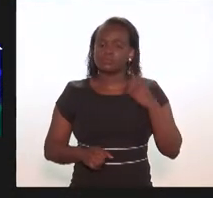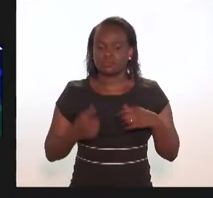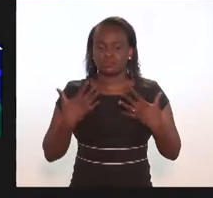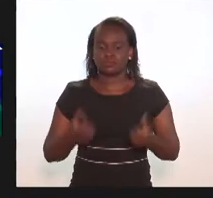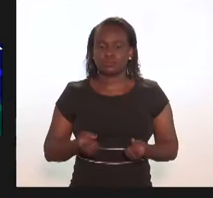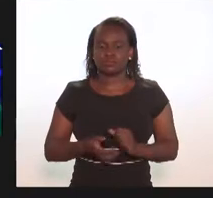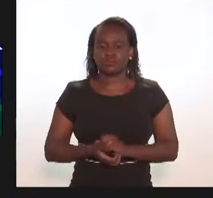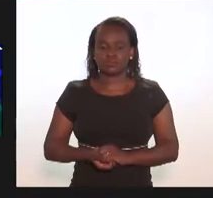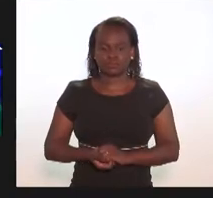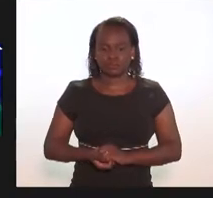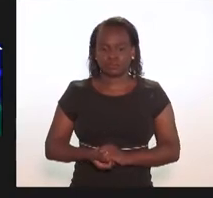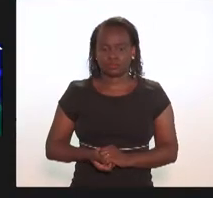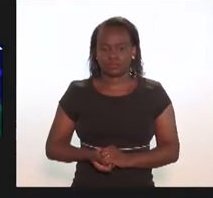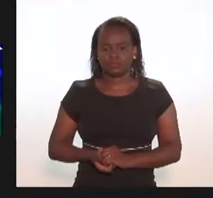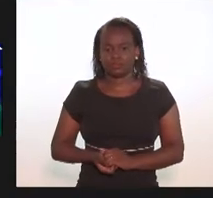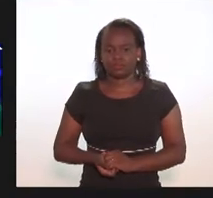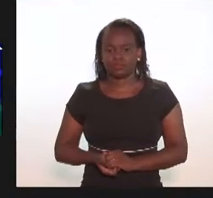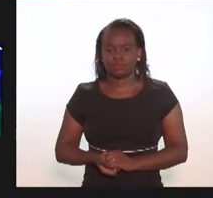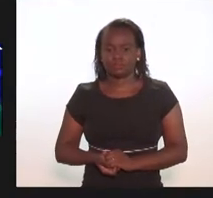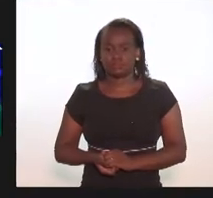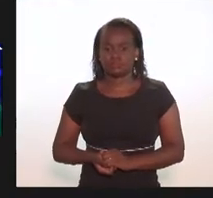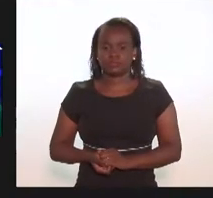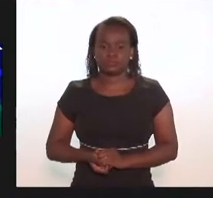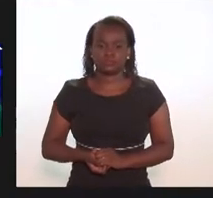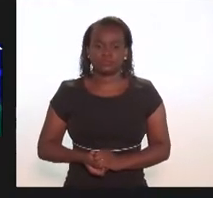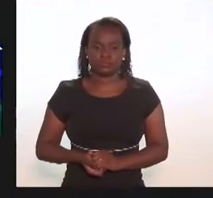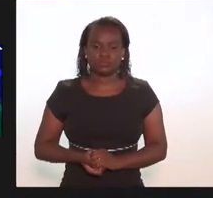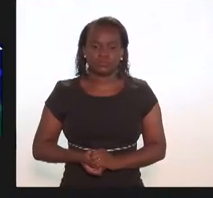Favorável, presidente. Rodrigo Amorim.